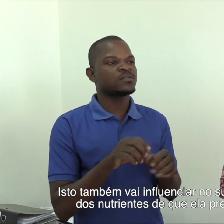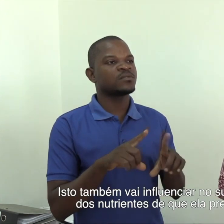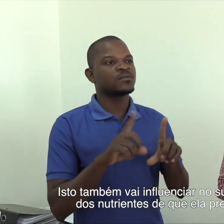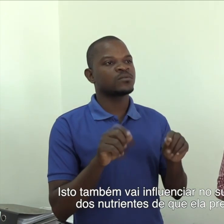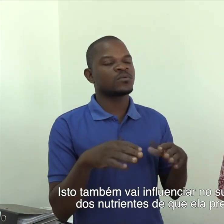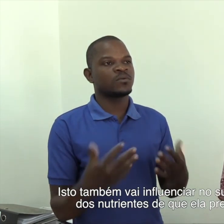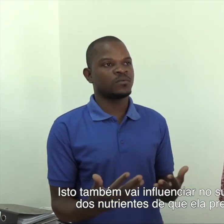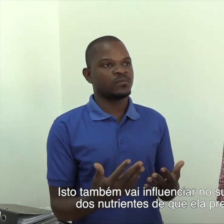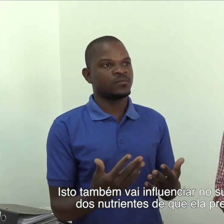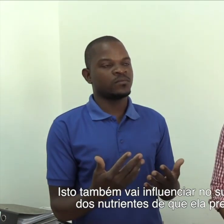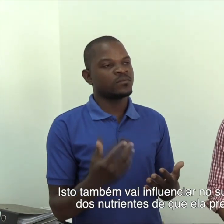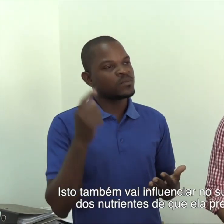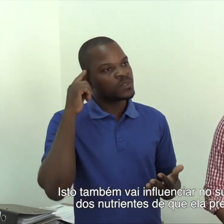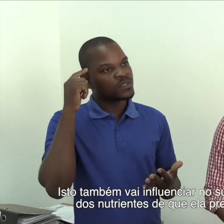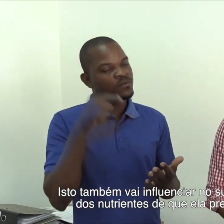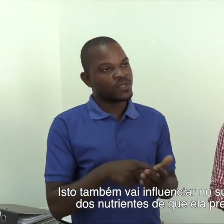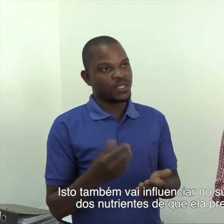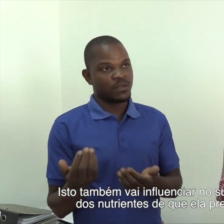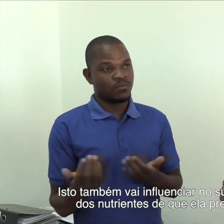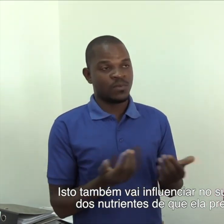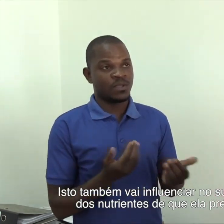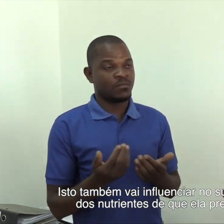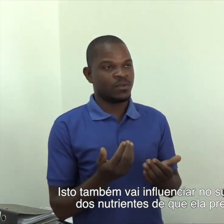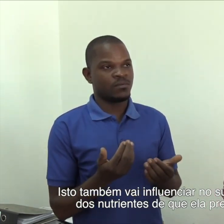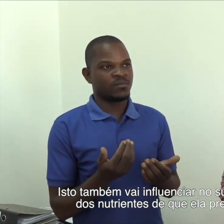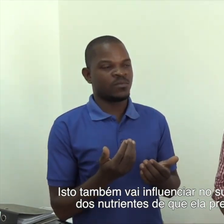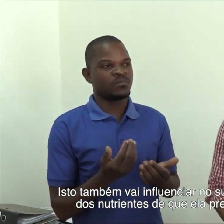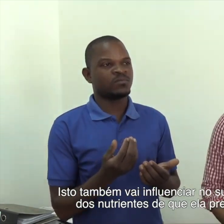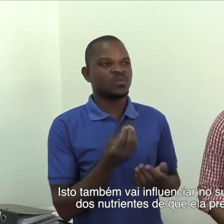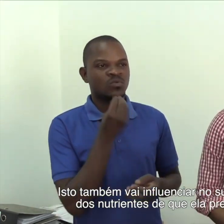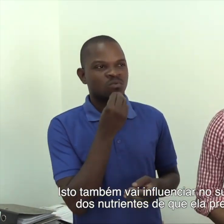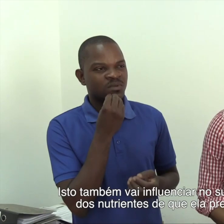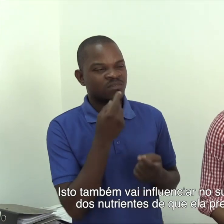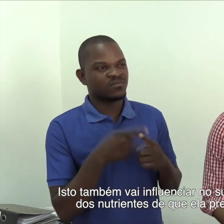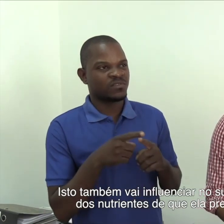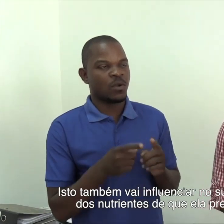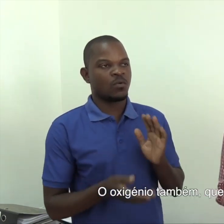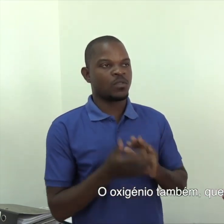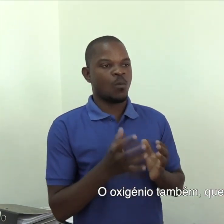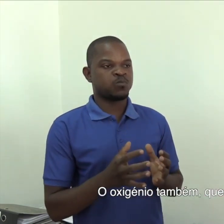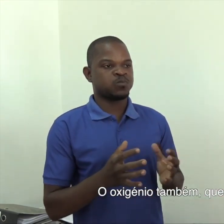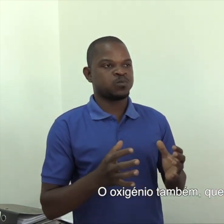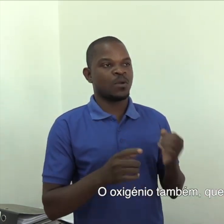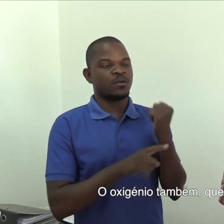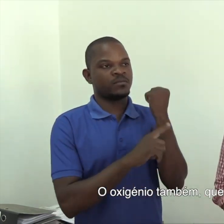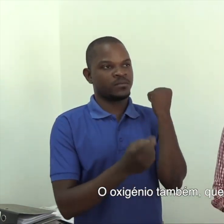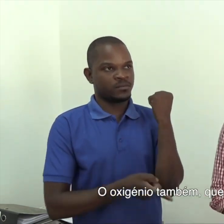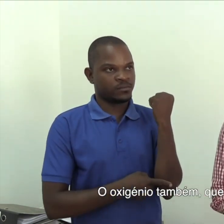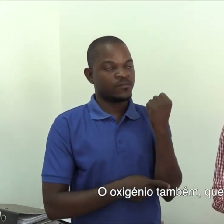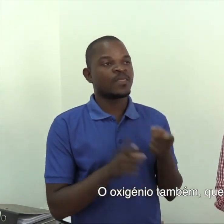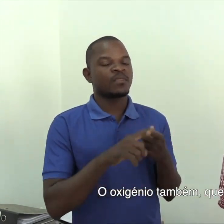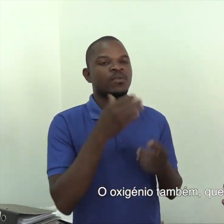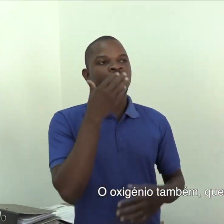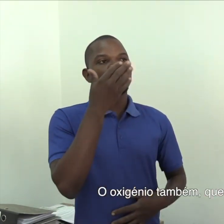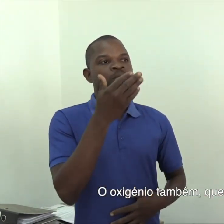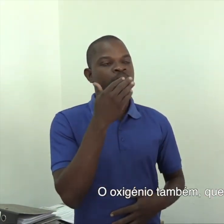suprimento da criança dos nutrientes que ela precisa para crescer na barriga e o oxigênio também